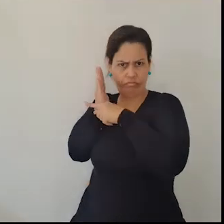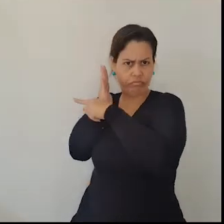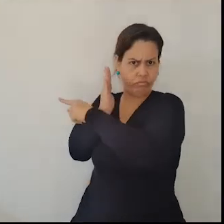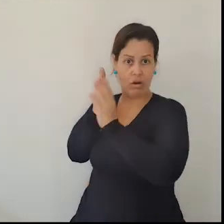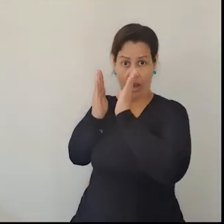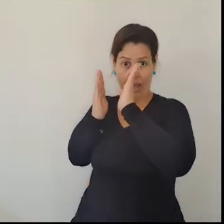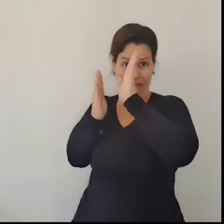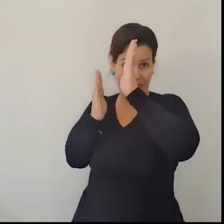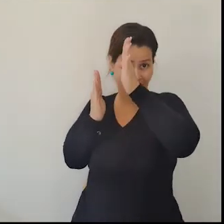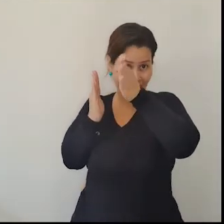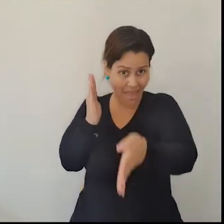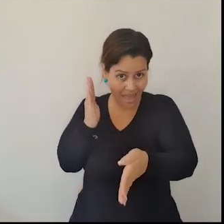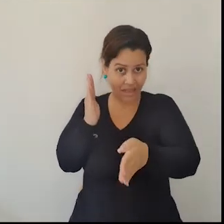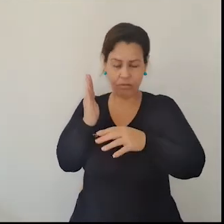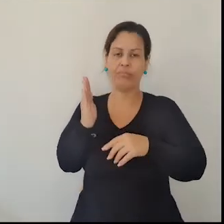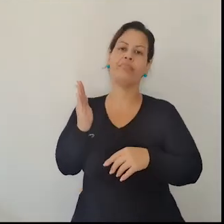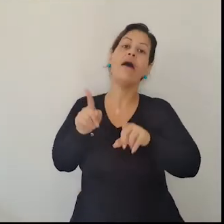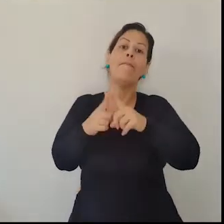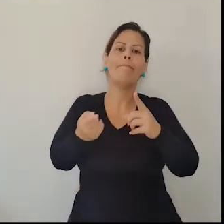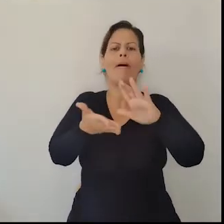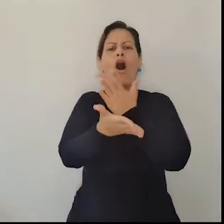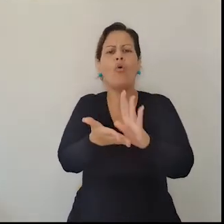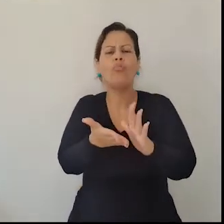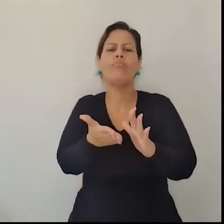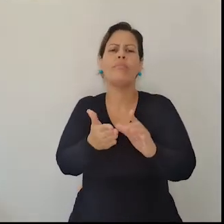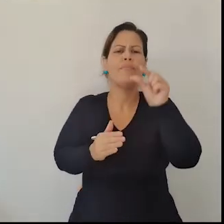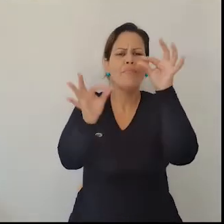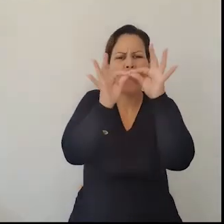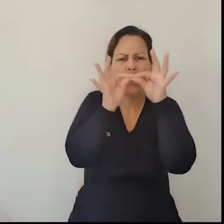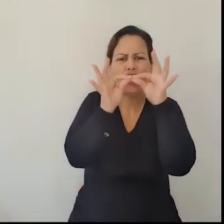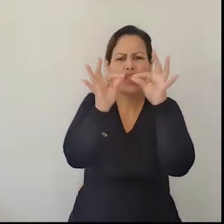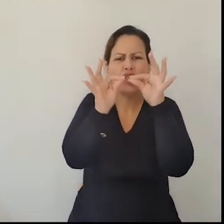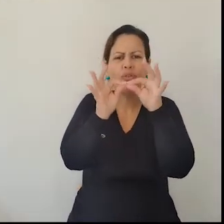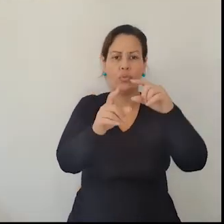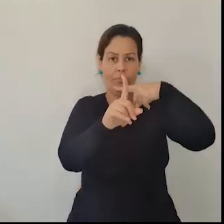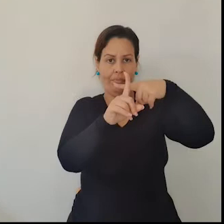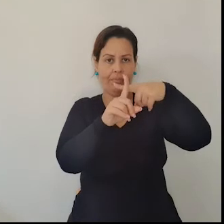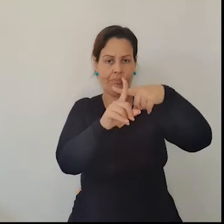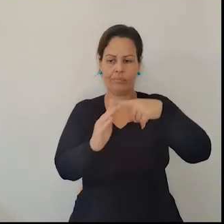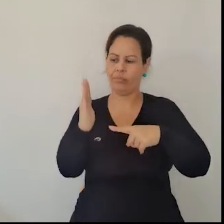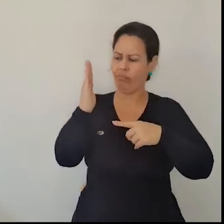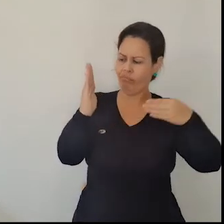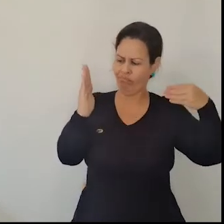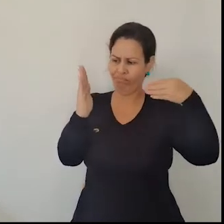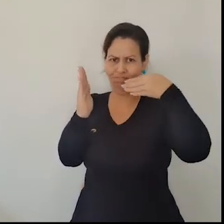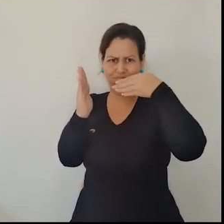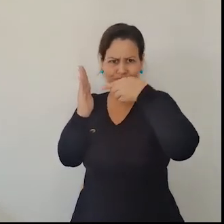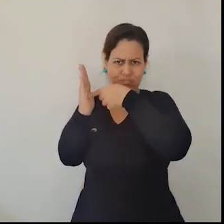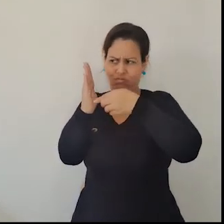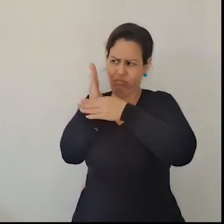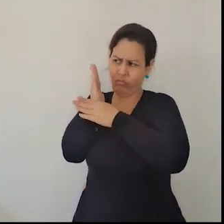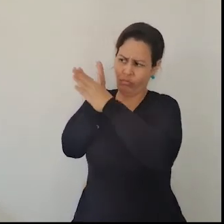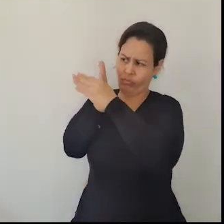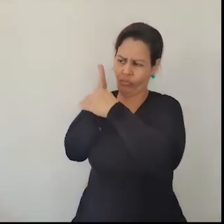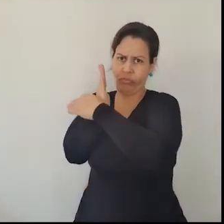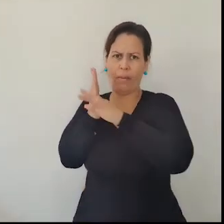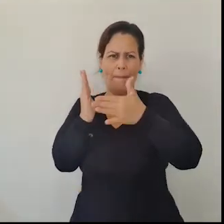os desvios, e algumas partículas alfa sofreram desvios de até 90 graus ao atravessar a lâmina de